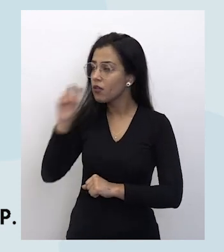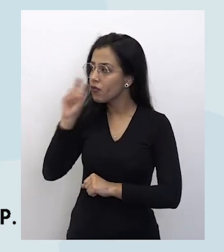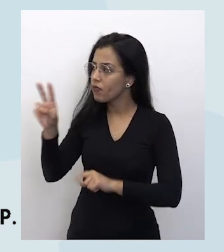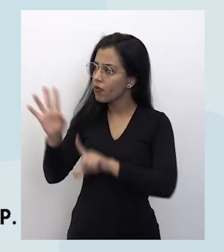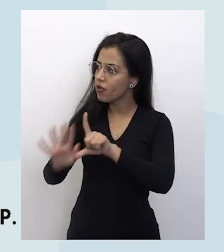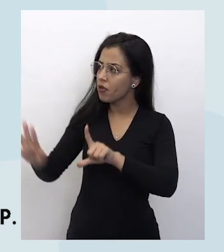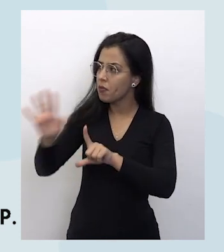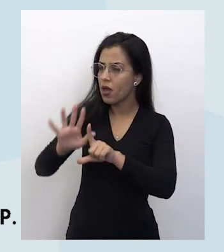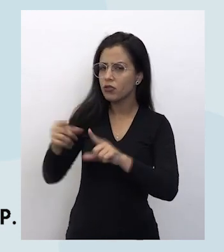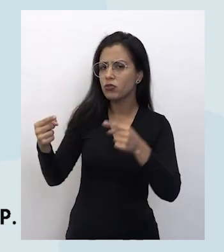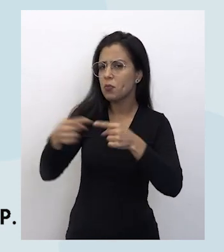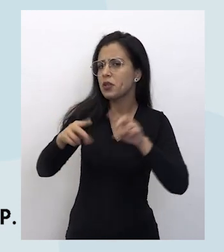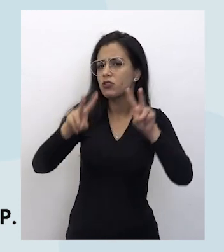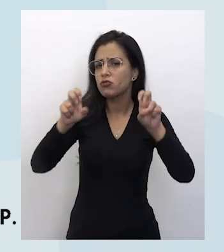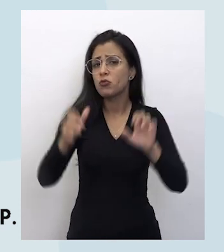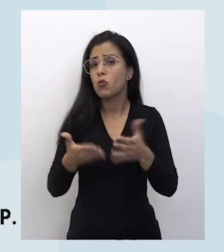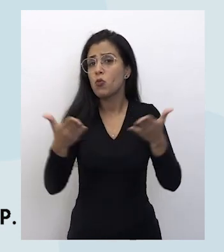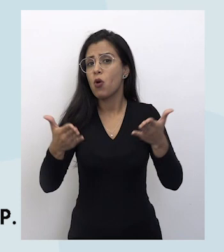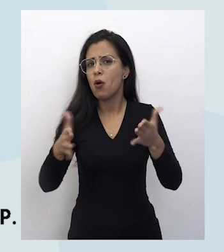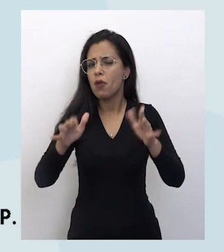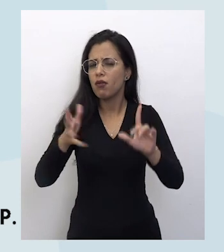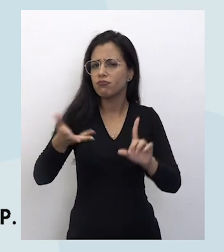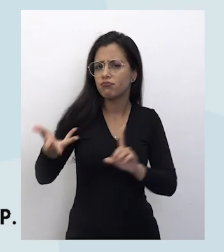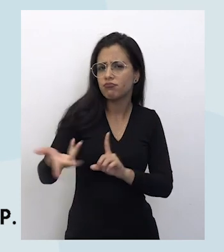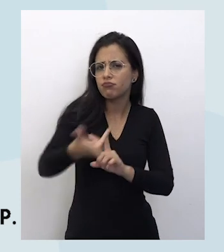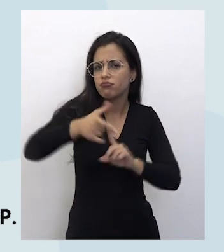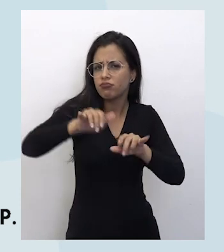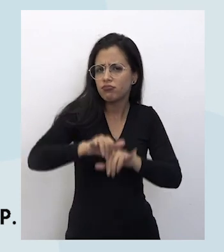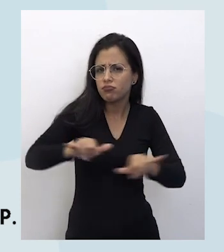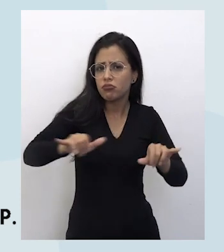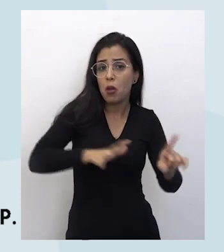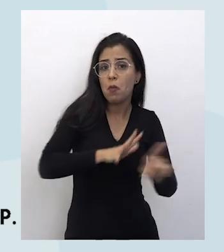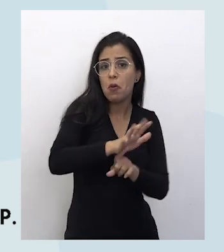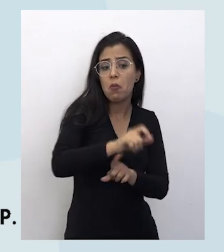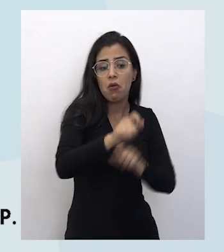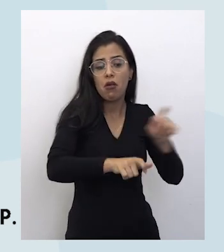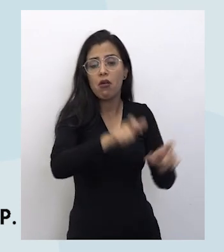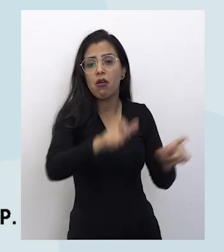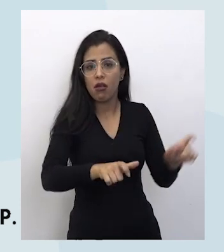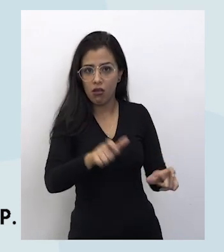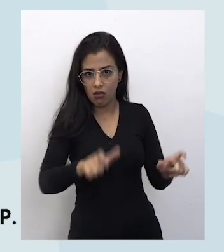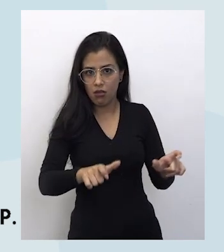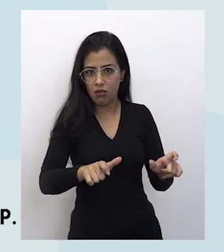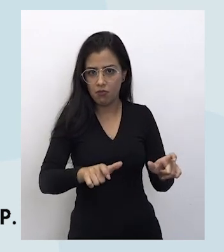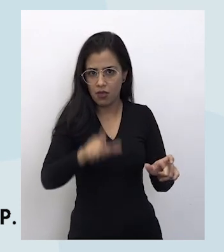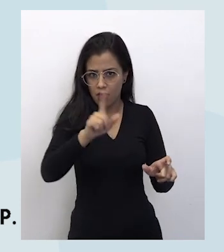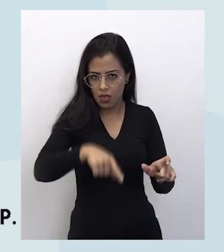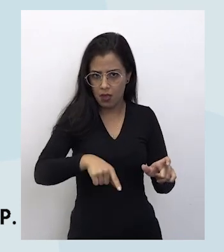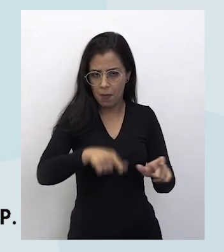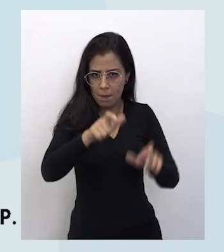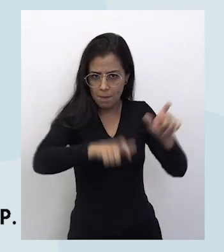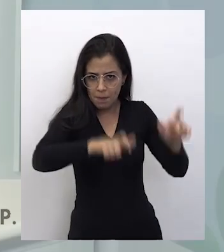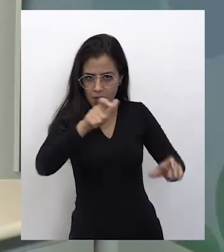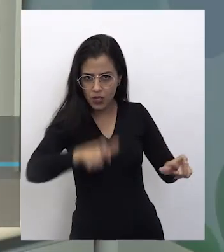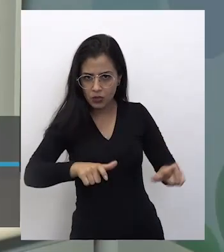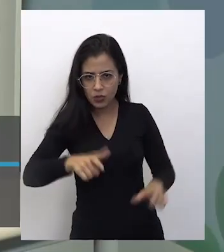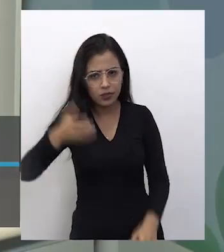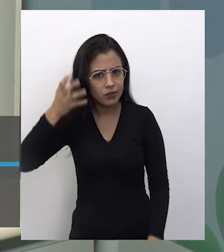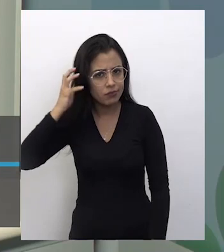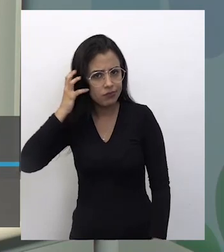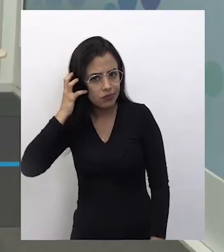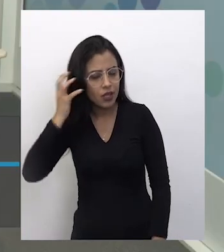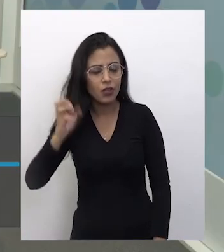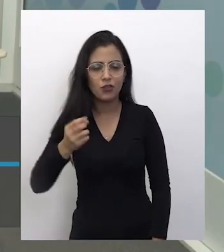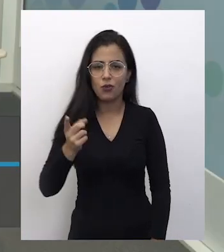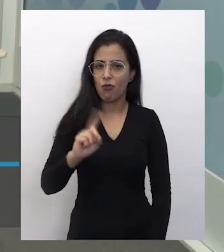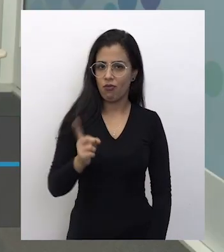campanha publicitária com essa imagem? E qual seria o público-alvo? Será que esse público-alvo seria as pessoas que ouvem os rádios ainda ou não?